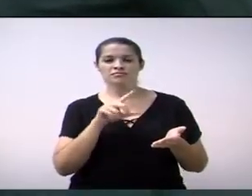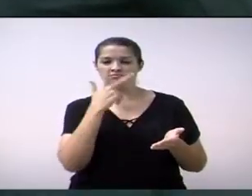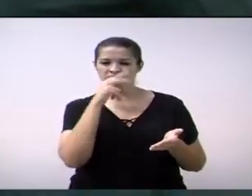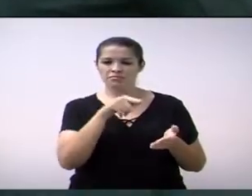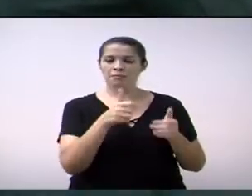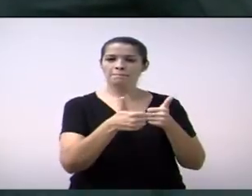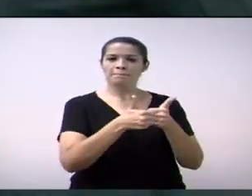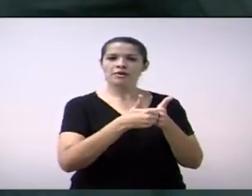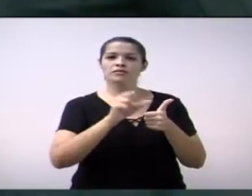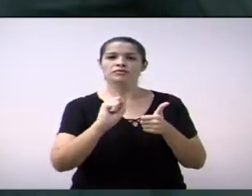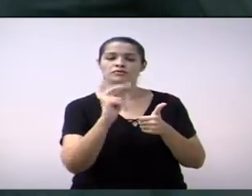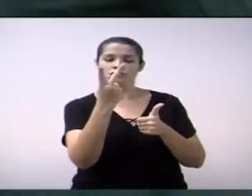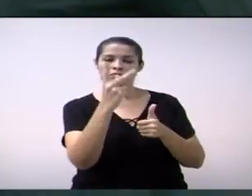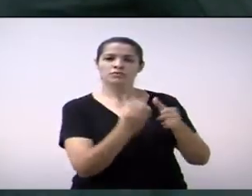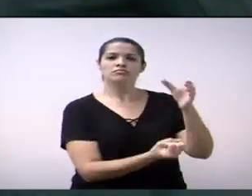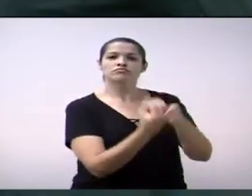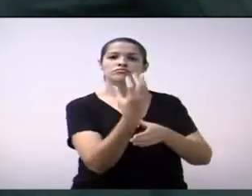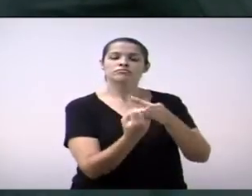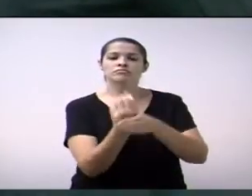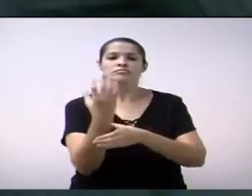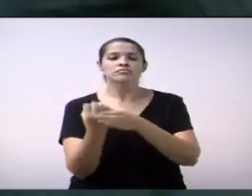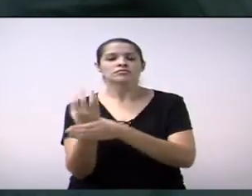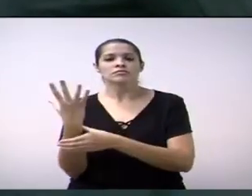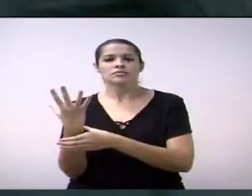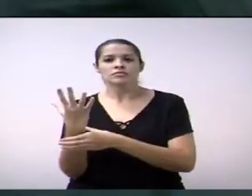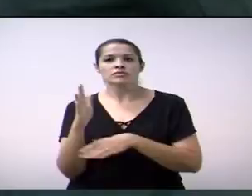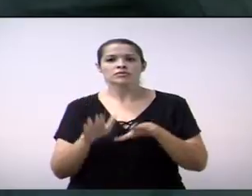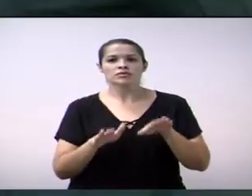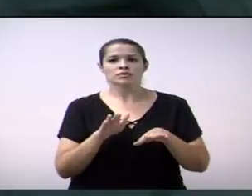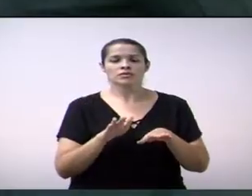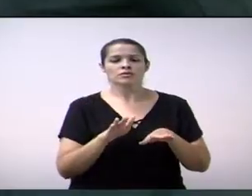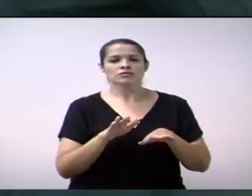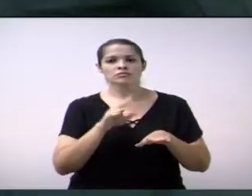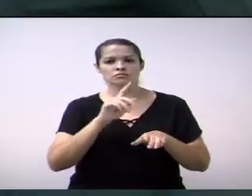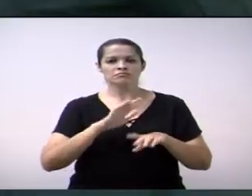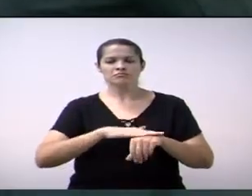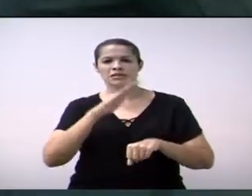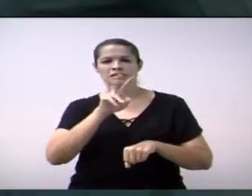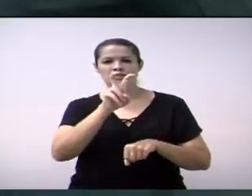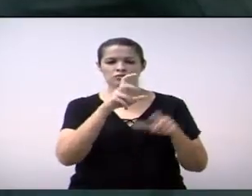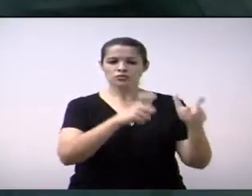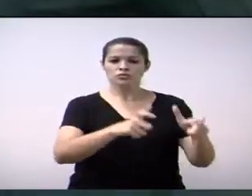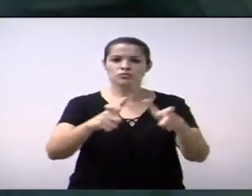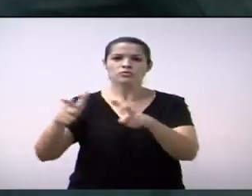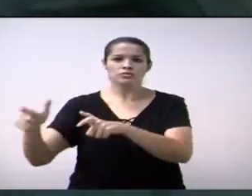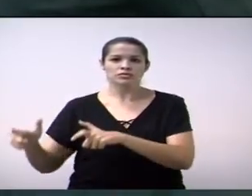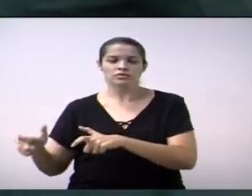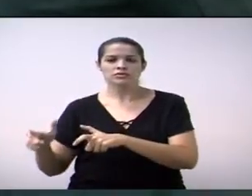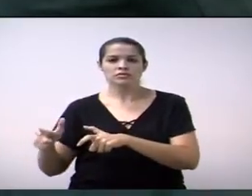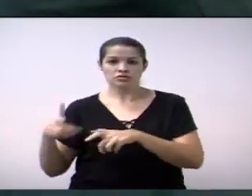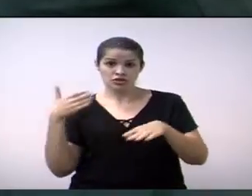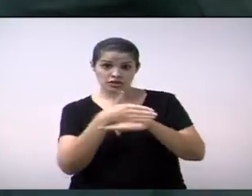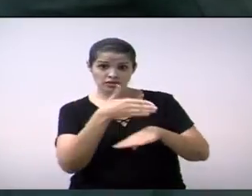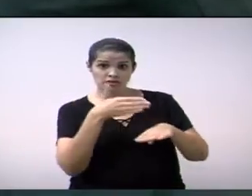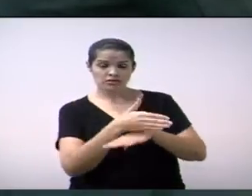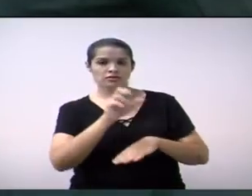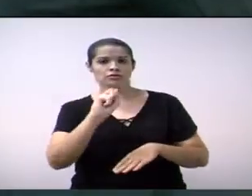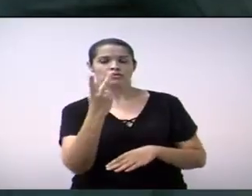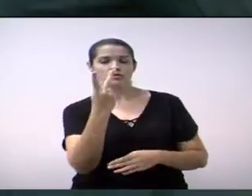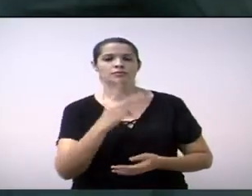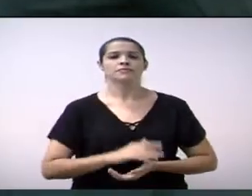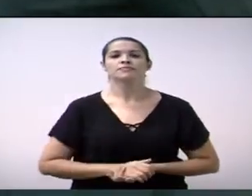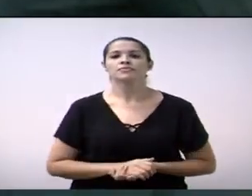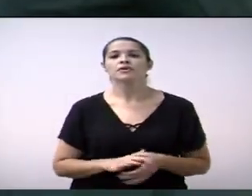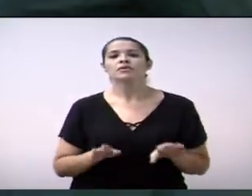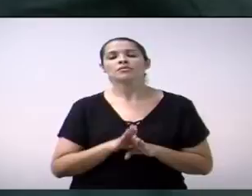como a criação de mais 5, um em cada região do município. Número 143, vereador Flávio